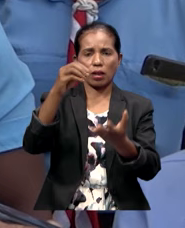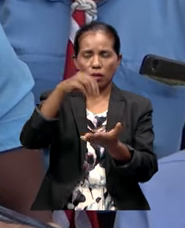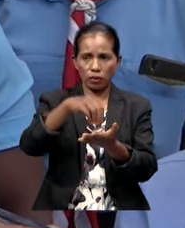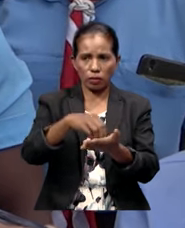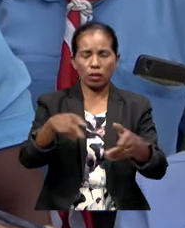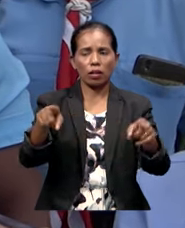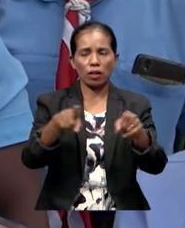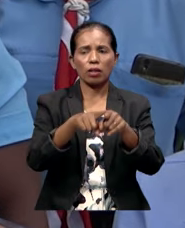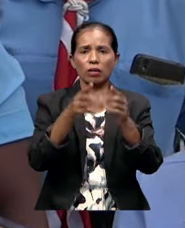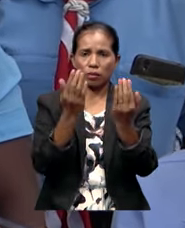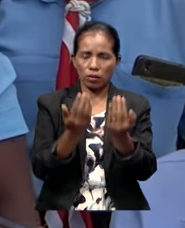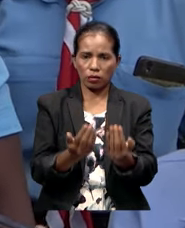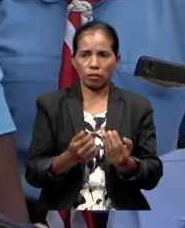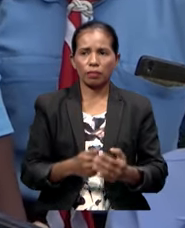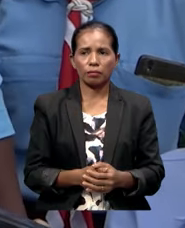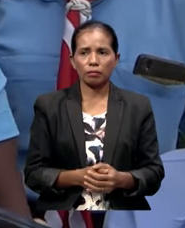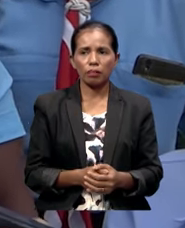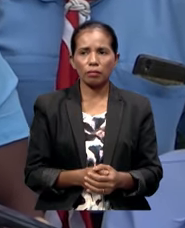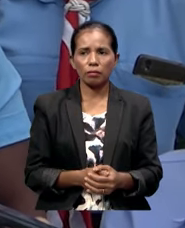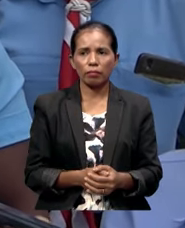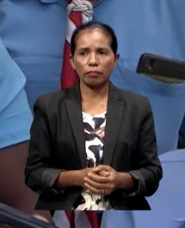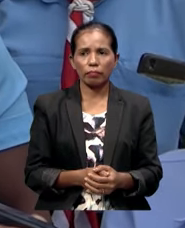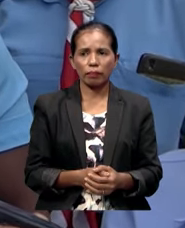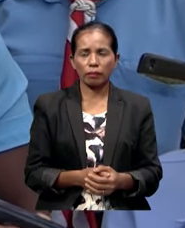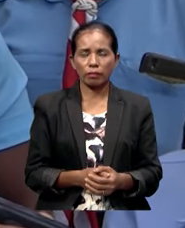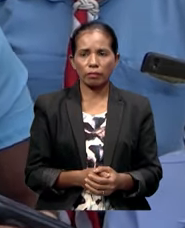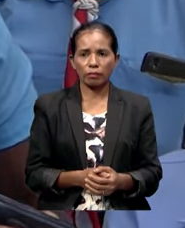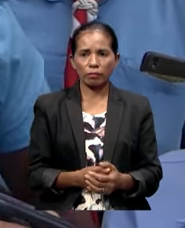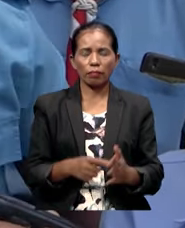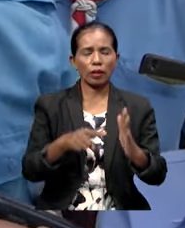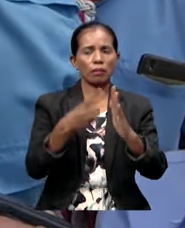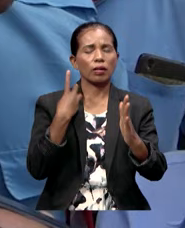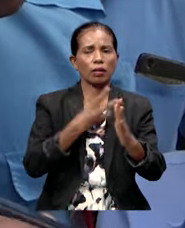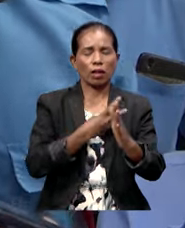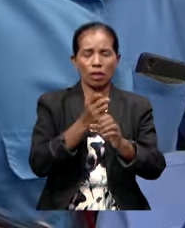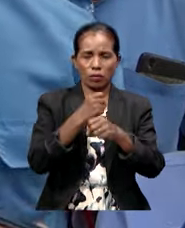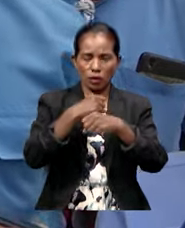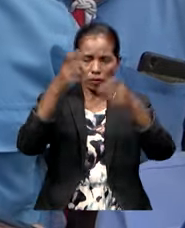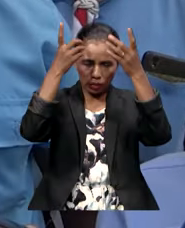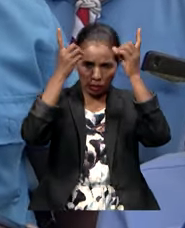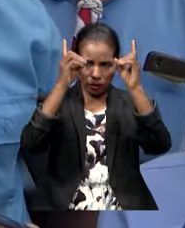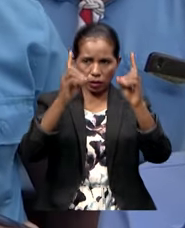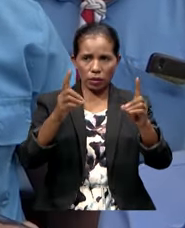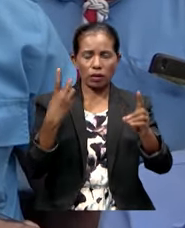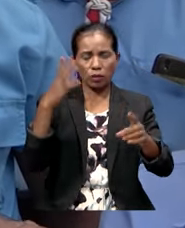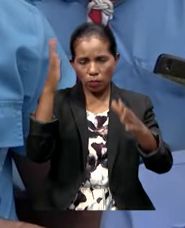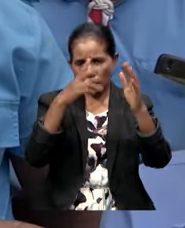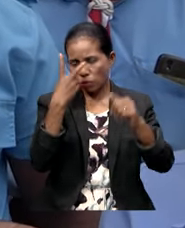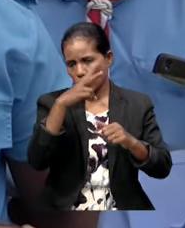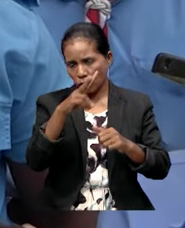sai toran litan he duni molok ita hatu halu di sisa ung ida ita tu itu buka tu hare